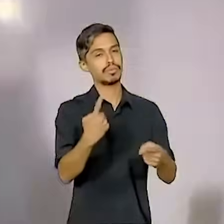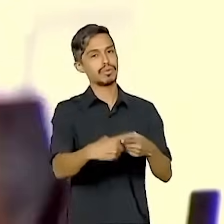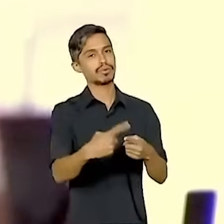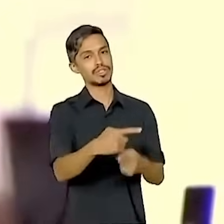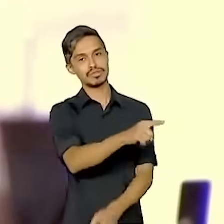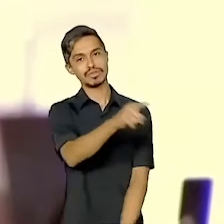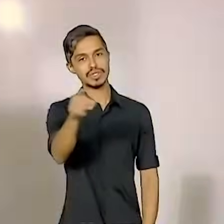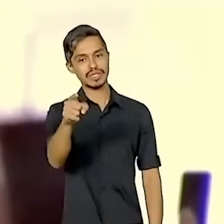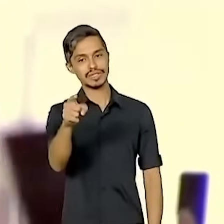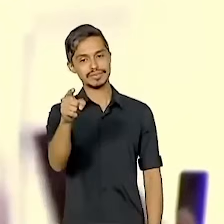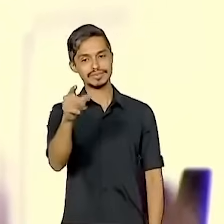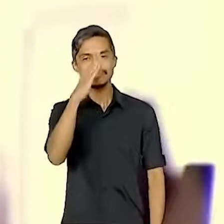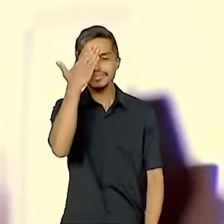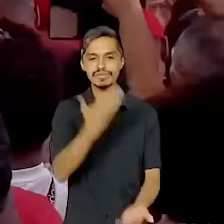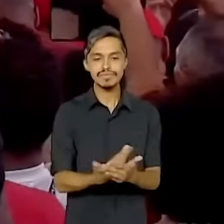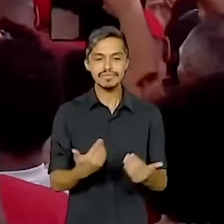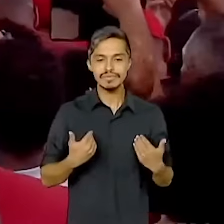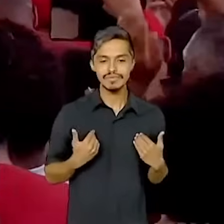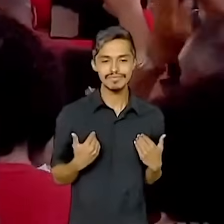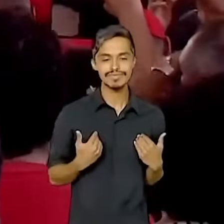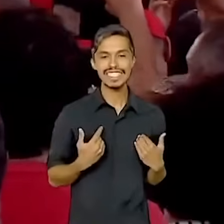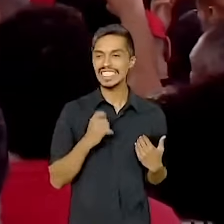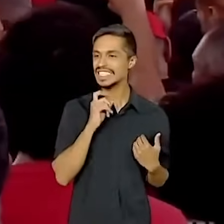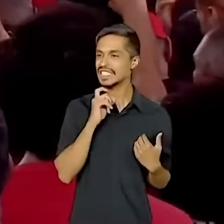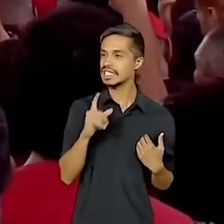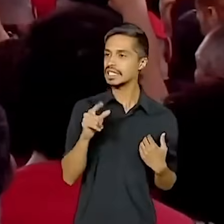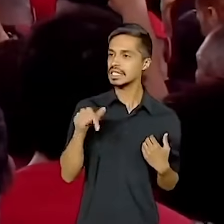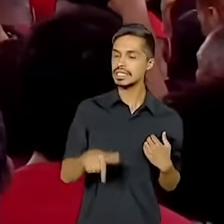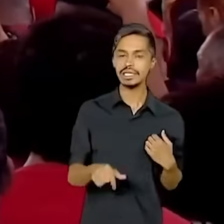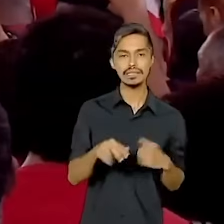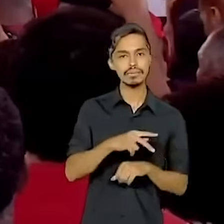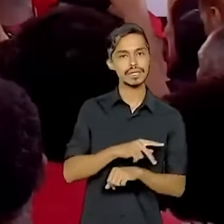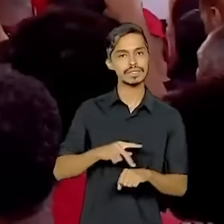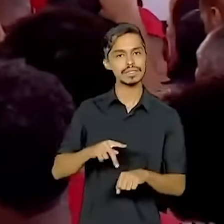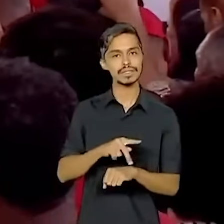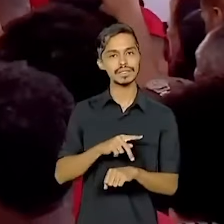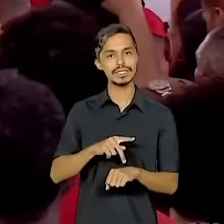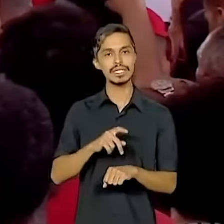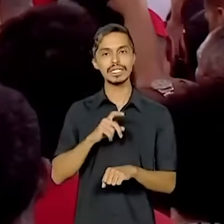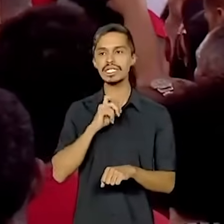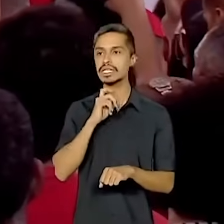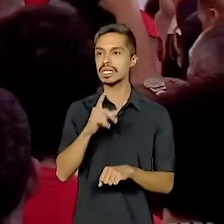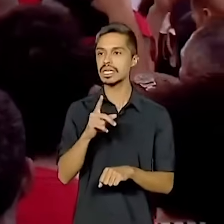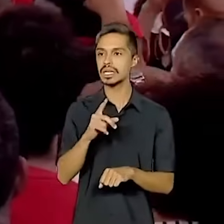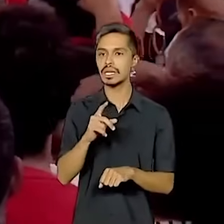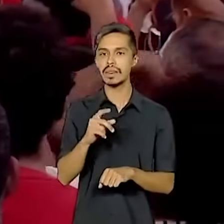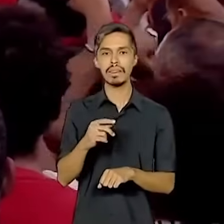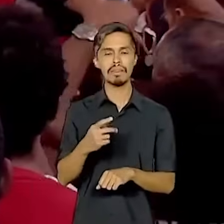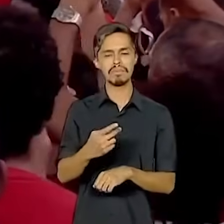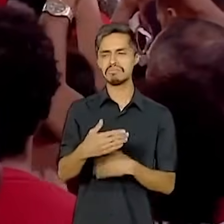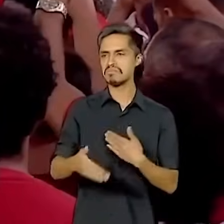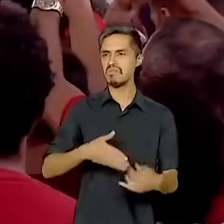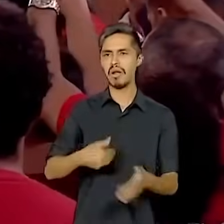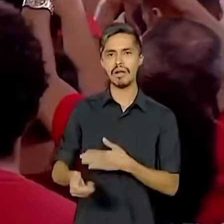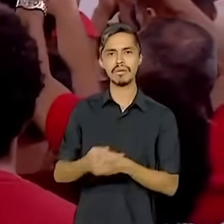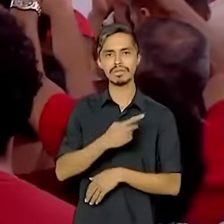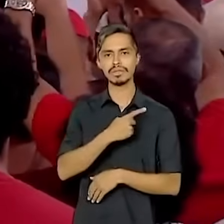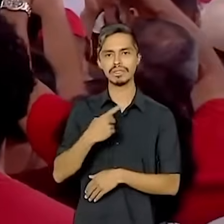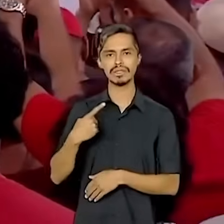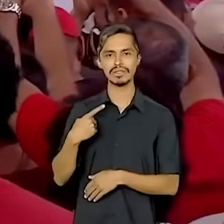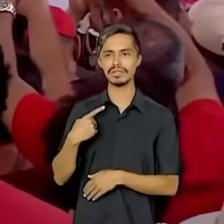Ninguém nesse país Nenhum pastor qualquer nesse